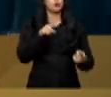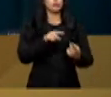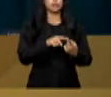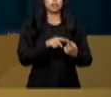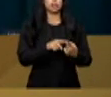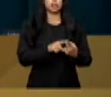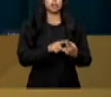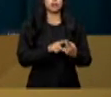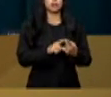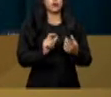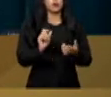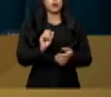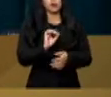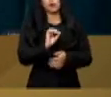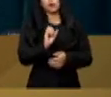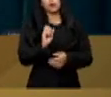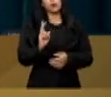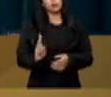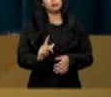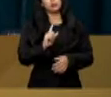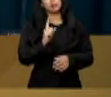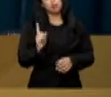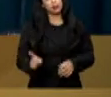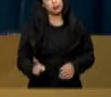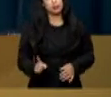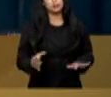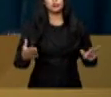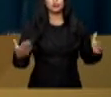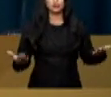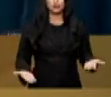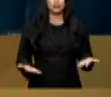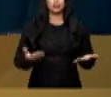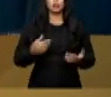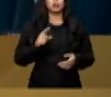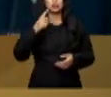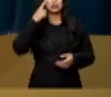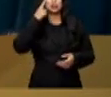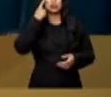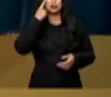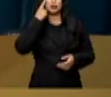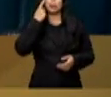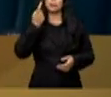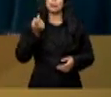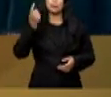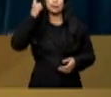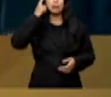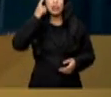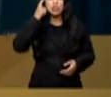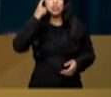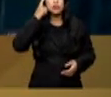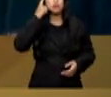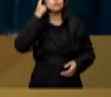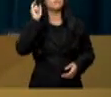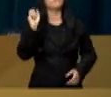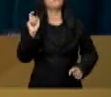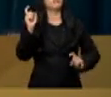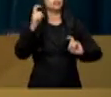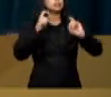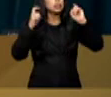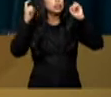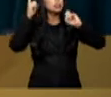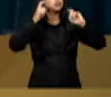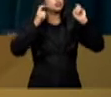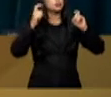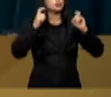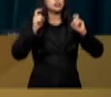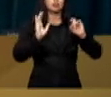processo subjetivo. Vejo com muita preocupação a maioria